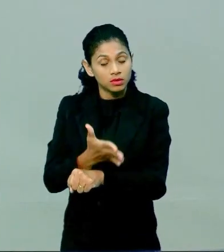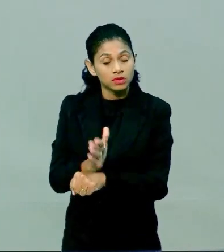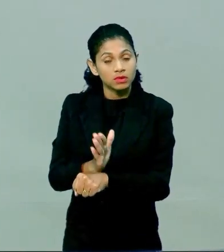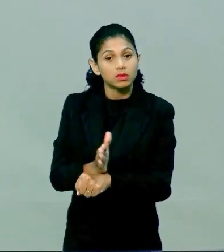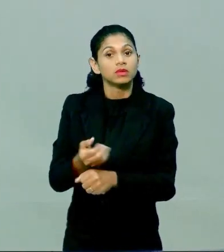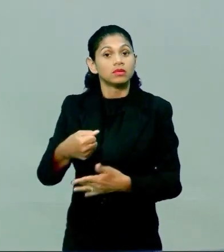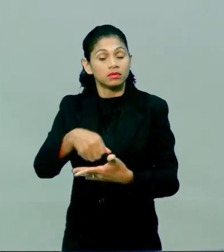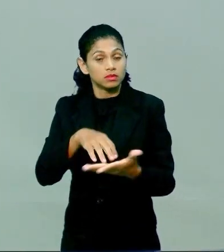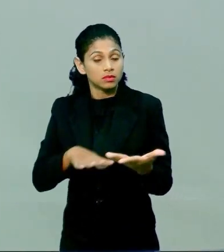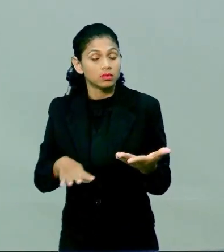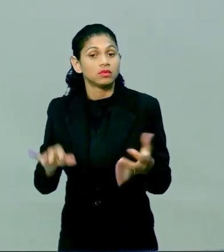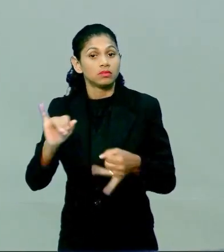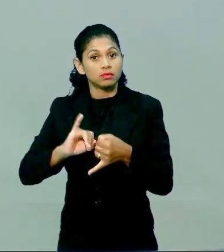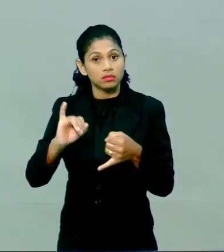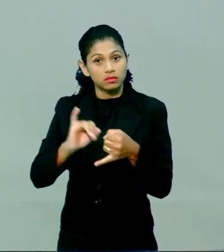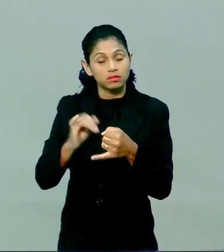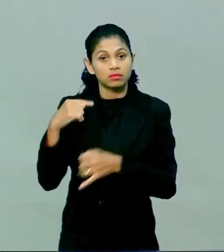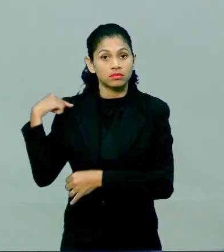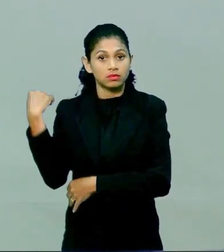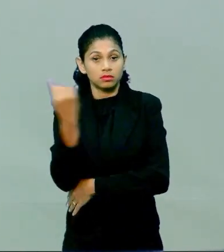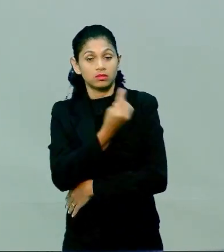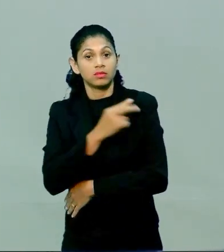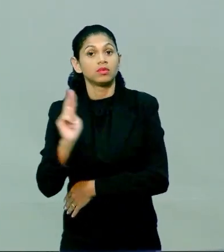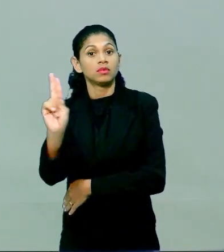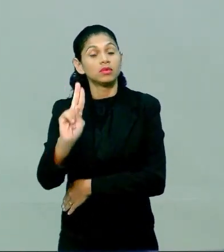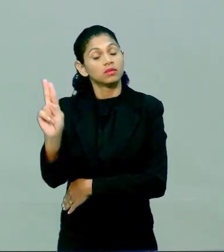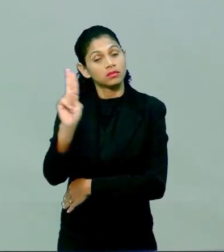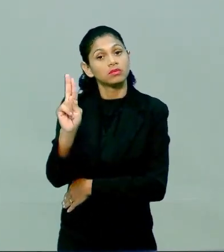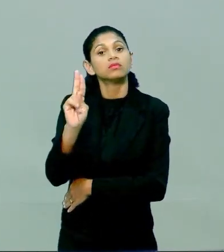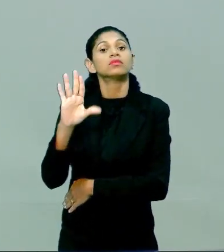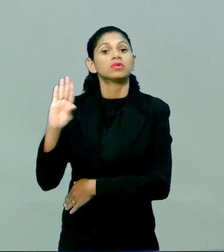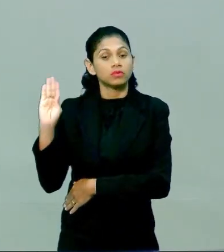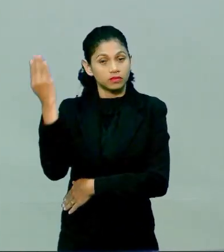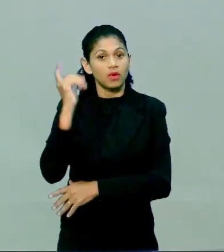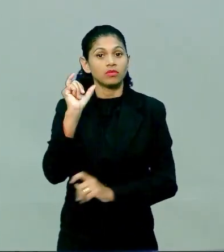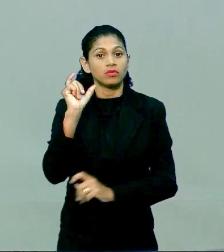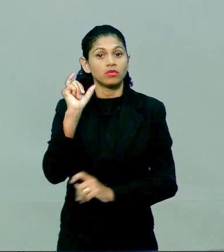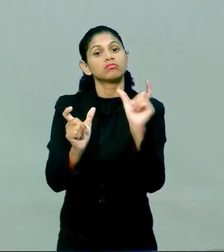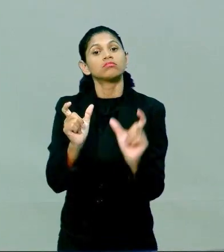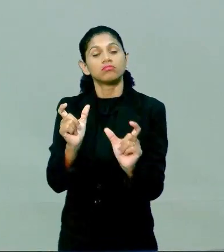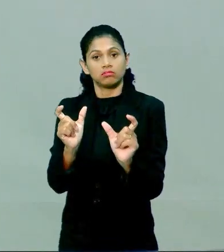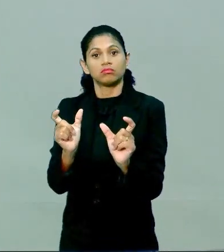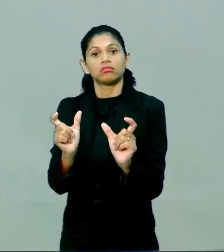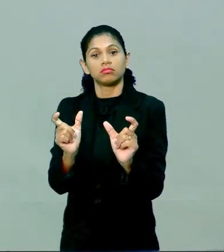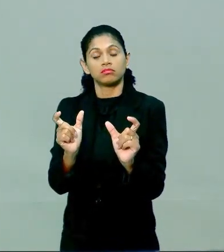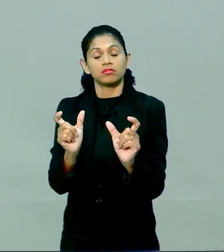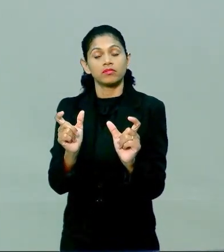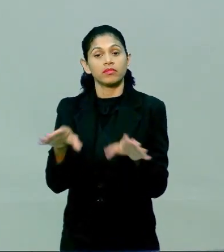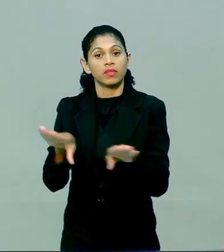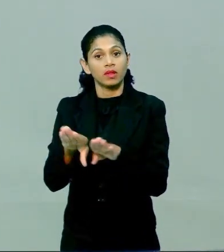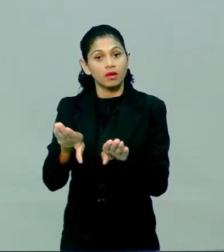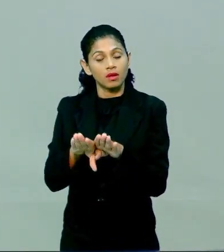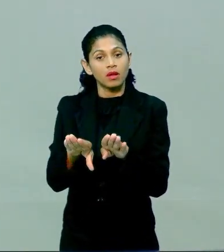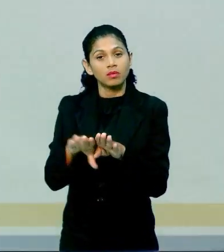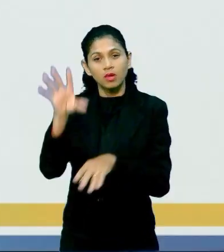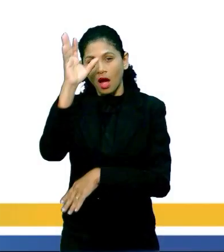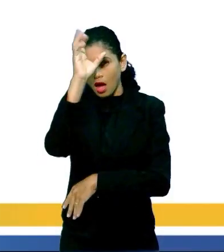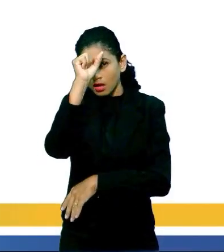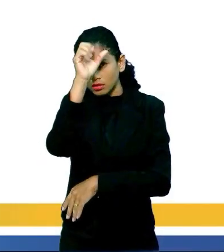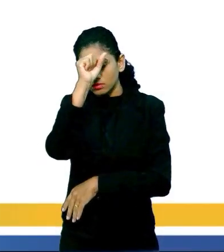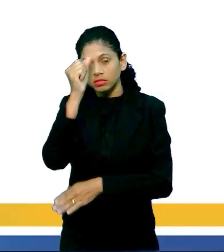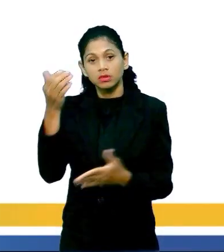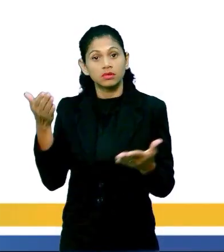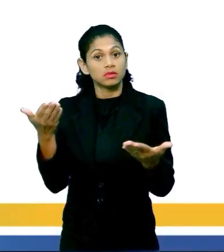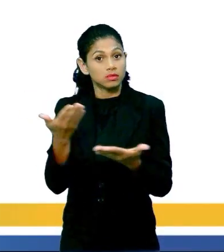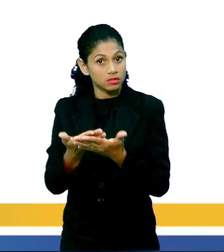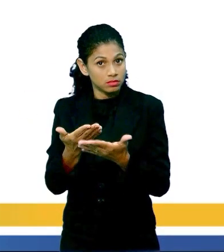que nós vamos fazer, nós vamos utilizar esses falsos cognatos e também o que nós aprendemos na aula de